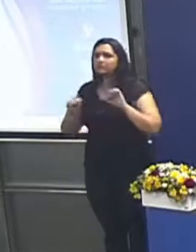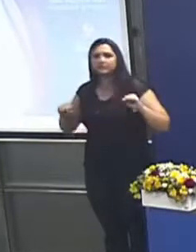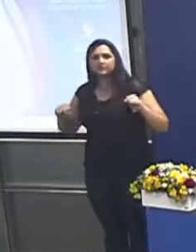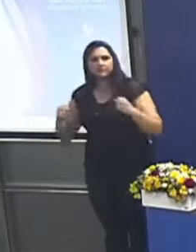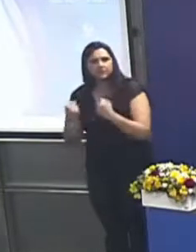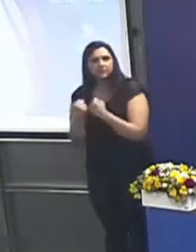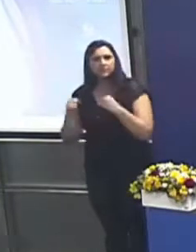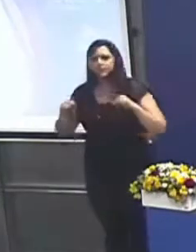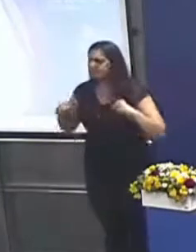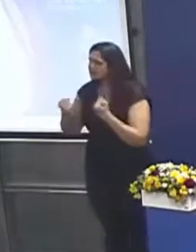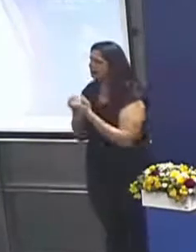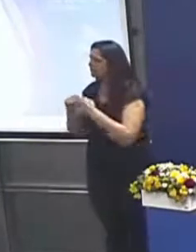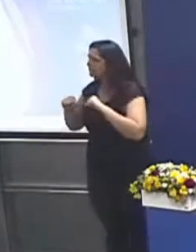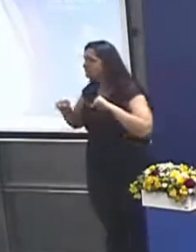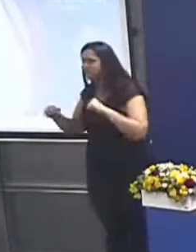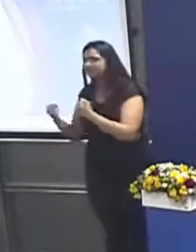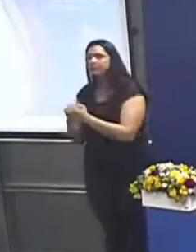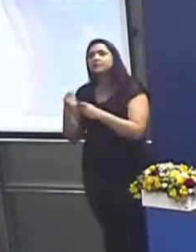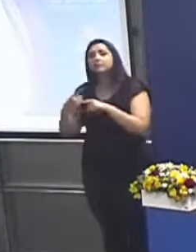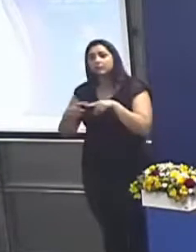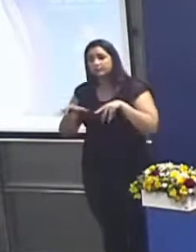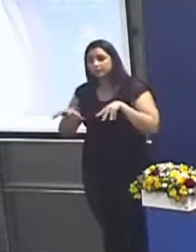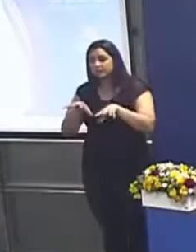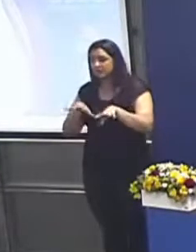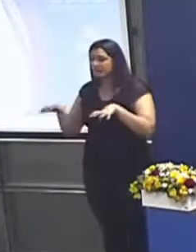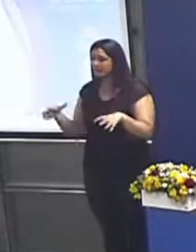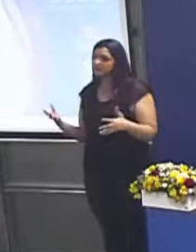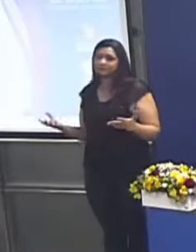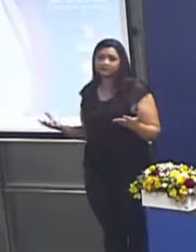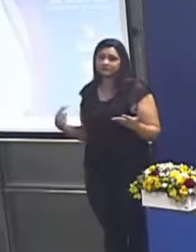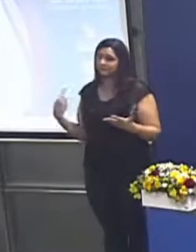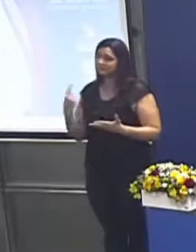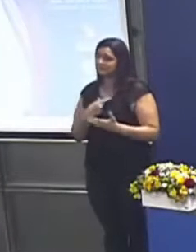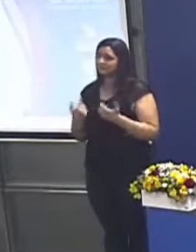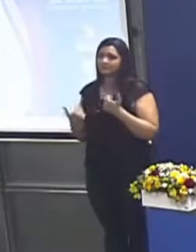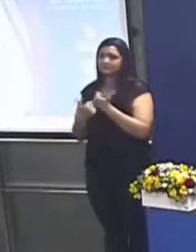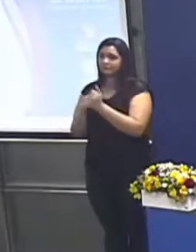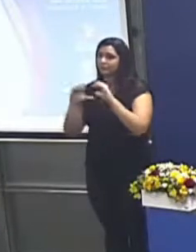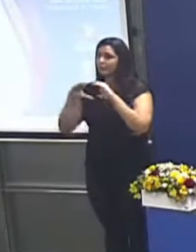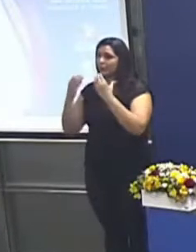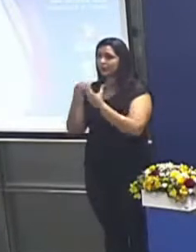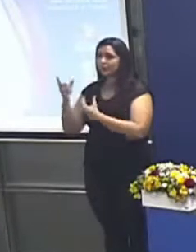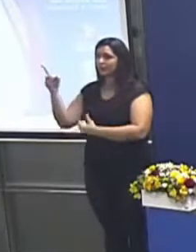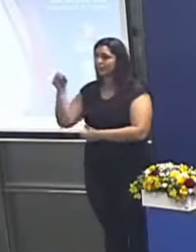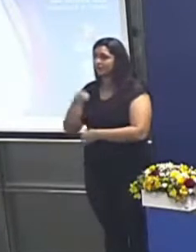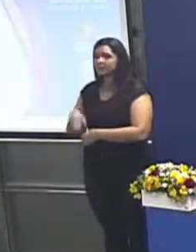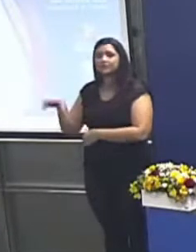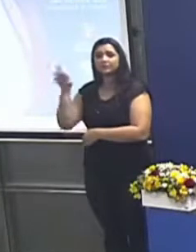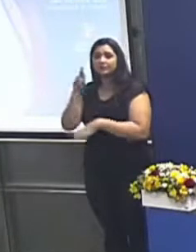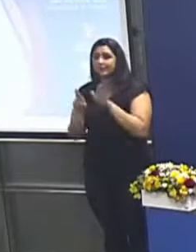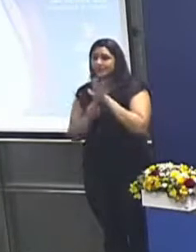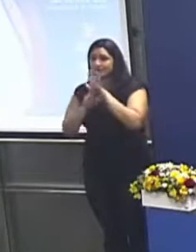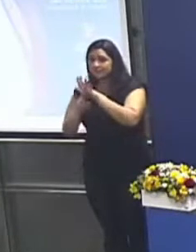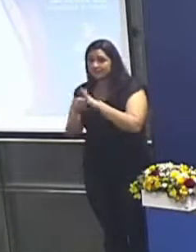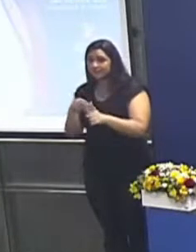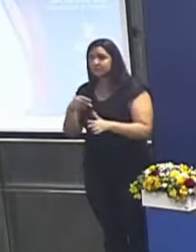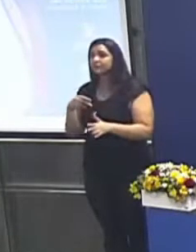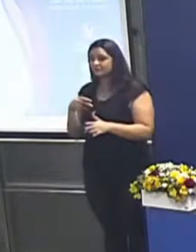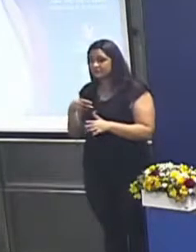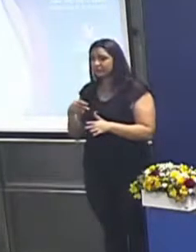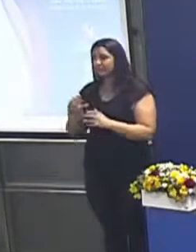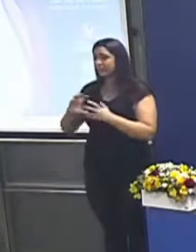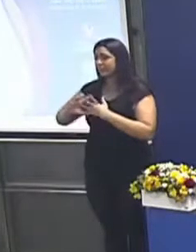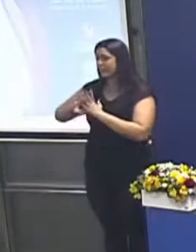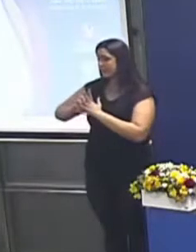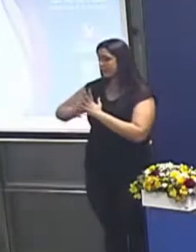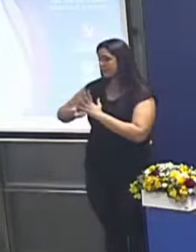defender o tempo todo, porque o cenário não está favorável no Congresso Nacional. Representantes de partidos